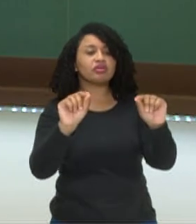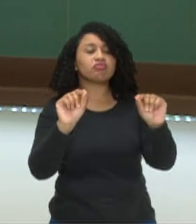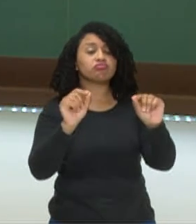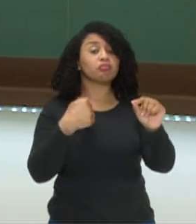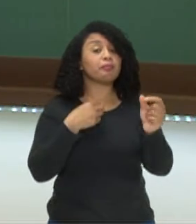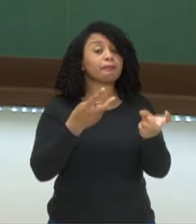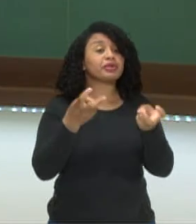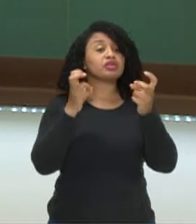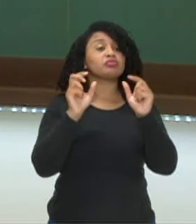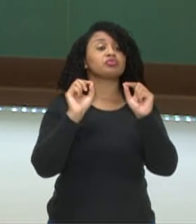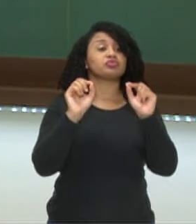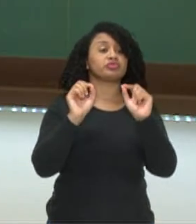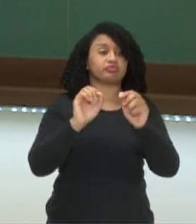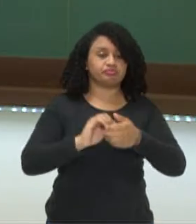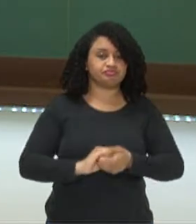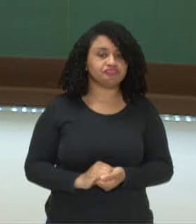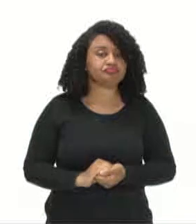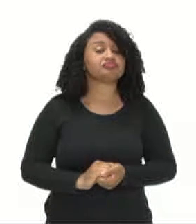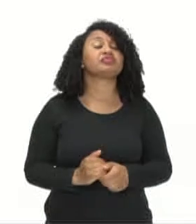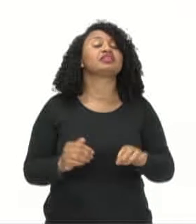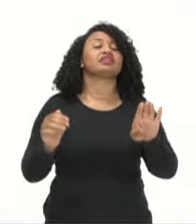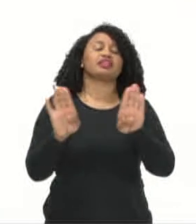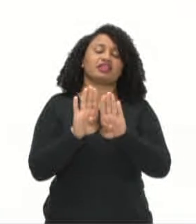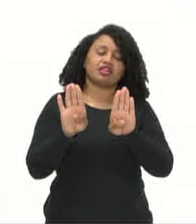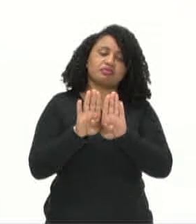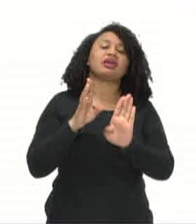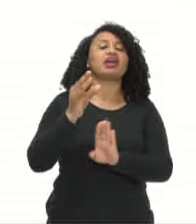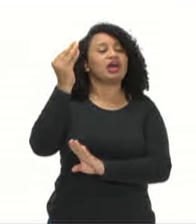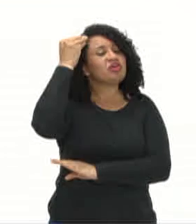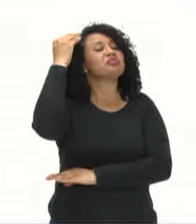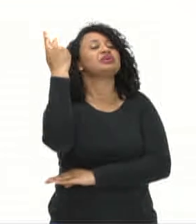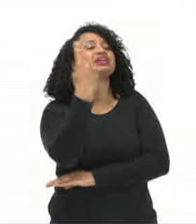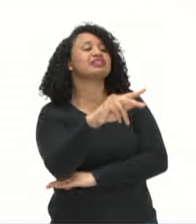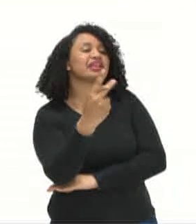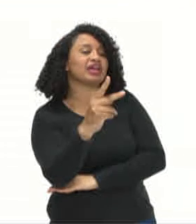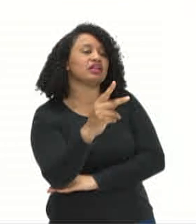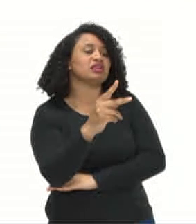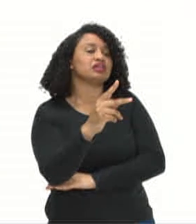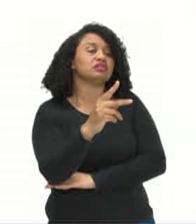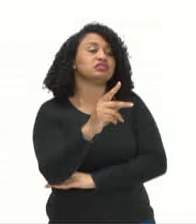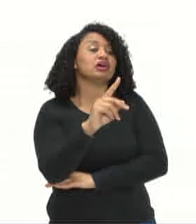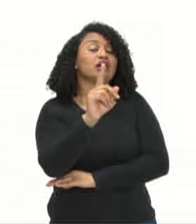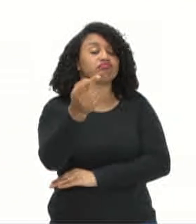nós observamos aqui, ó. Também a culpa era dela. Daí ele diz assim, ó.